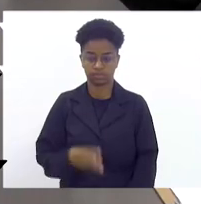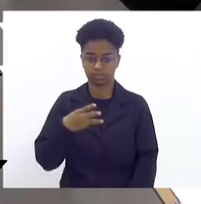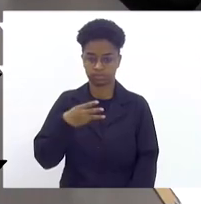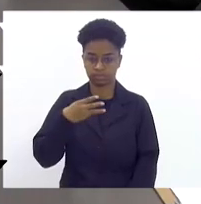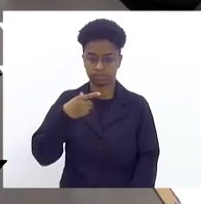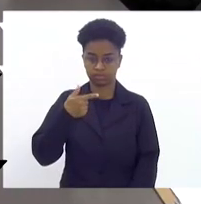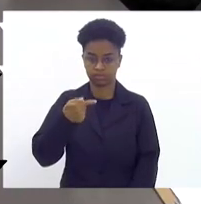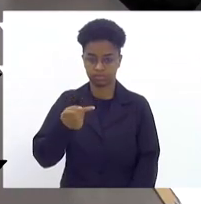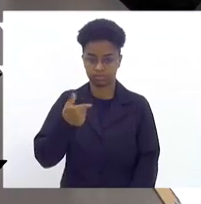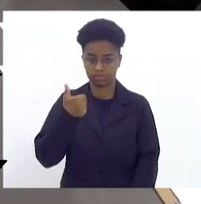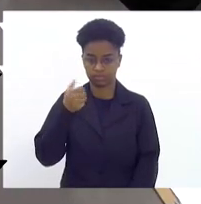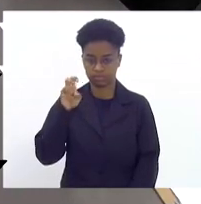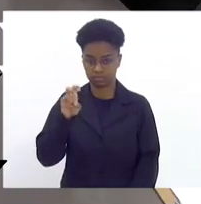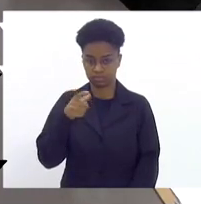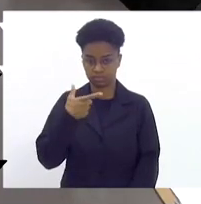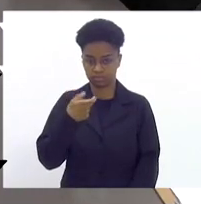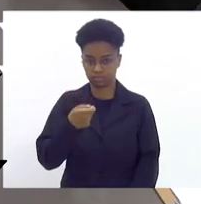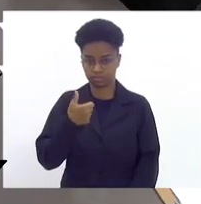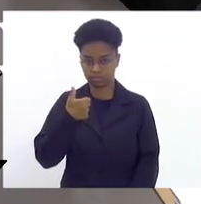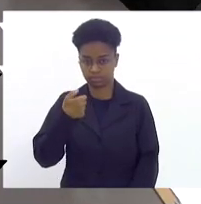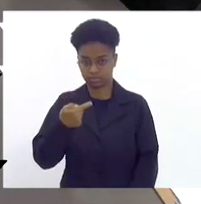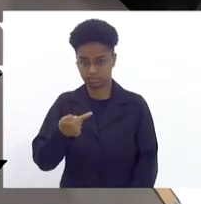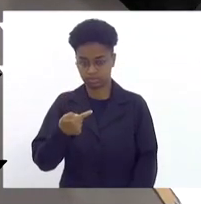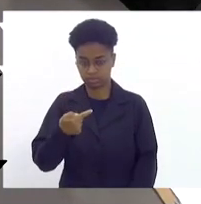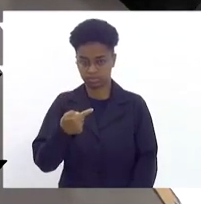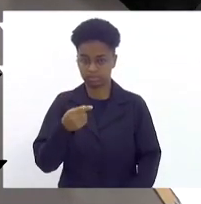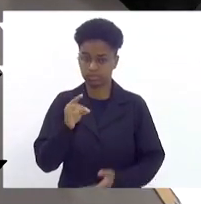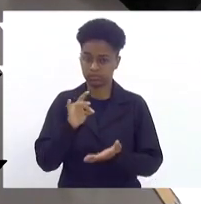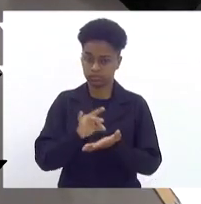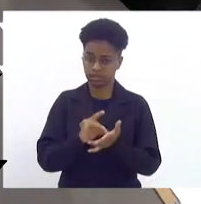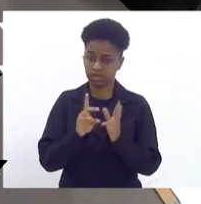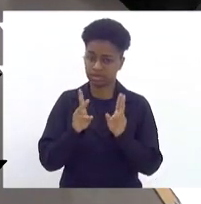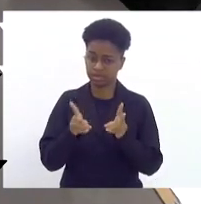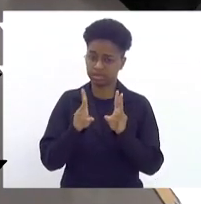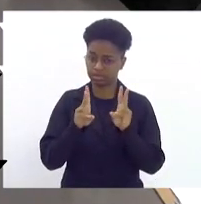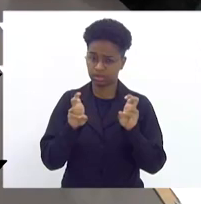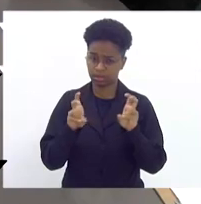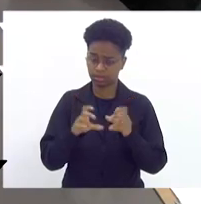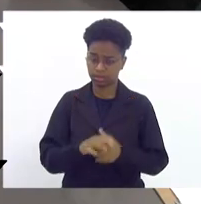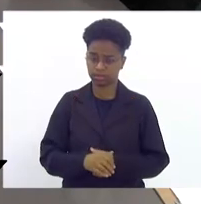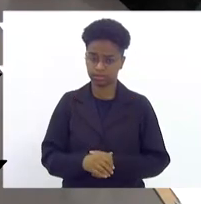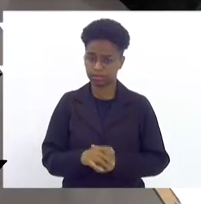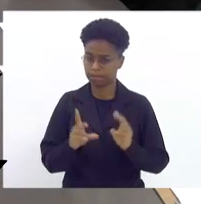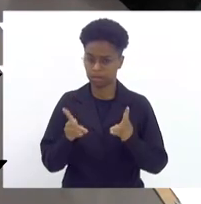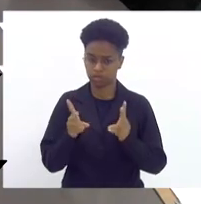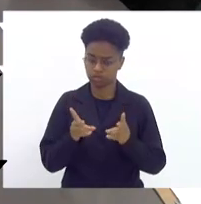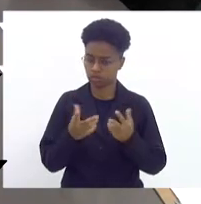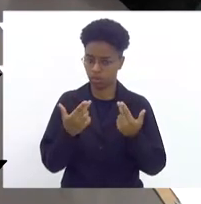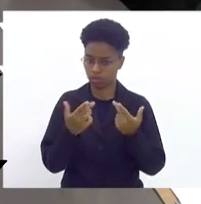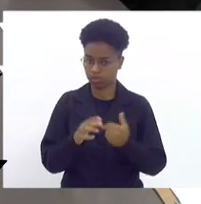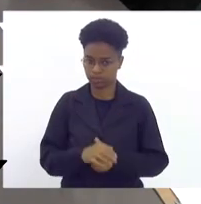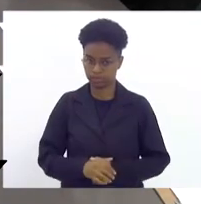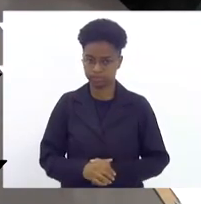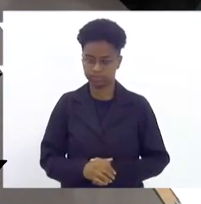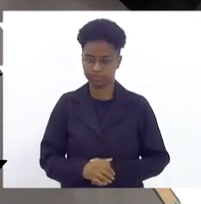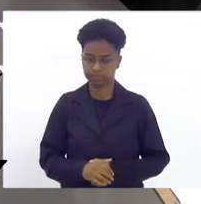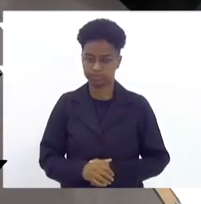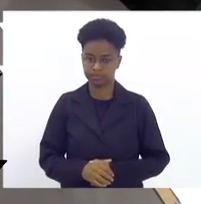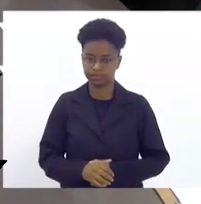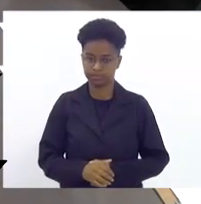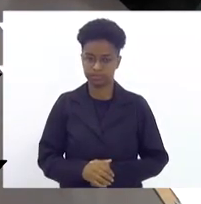Oh. 3715 de 2017, que na verdade trata do mesmo tempo, exatamente do mesmo tempo.